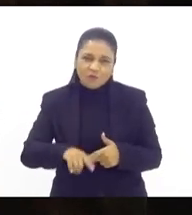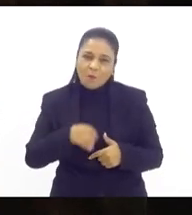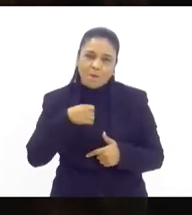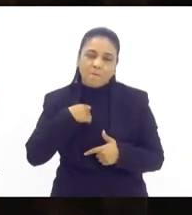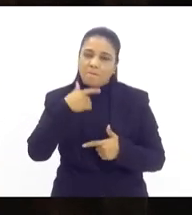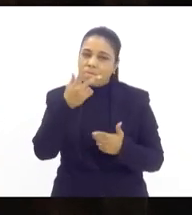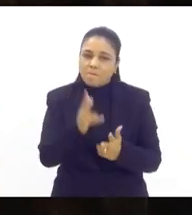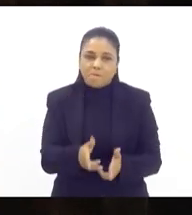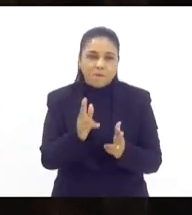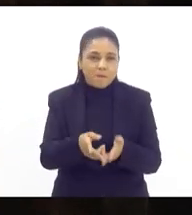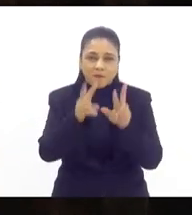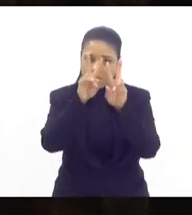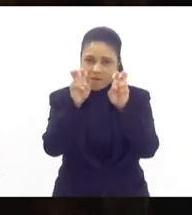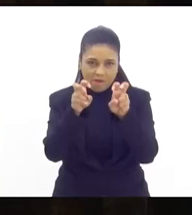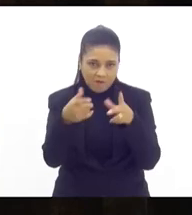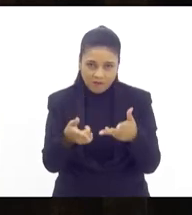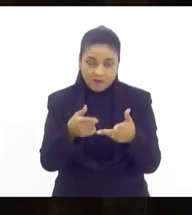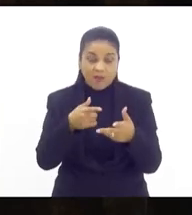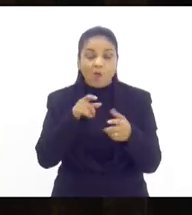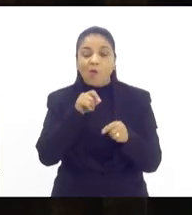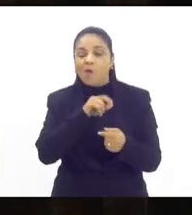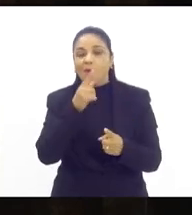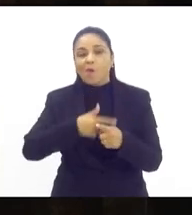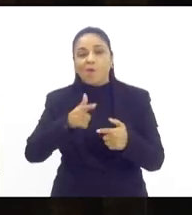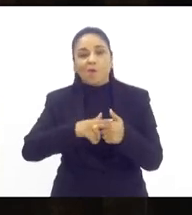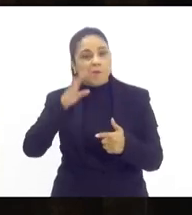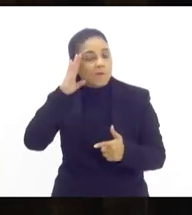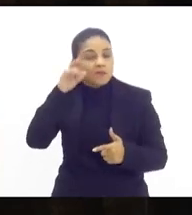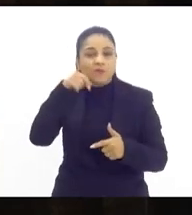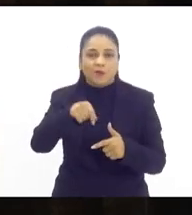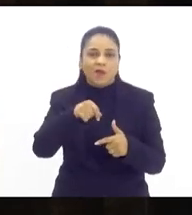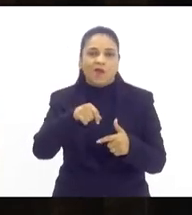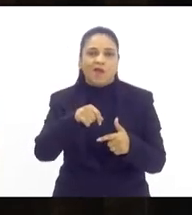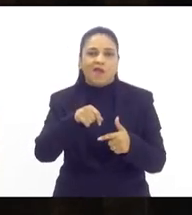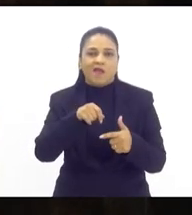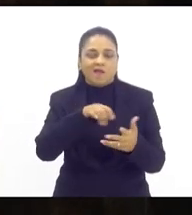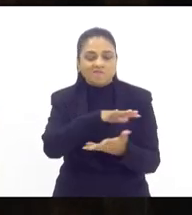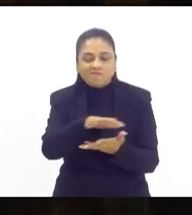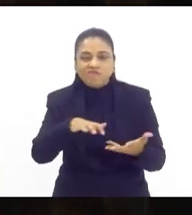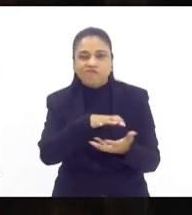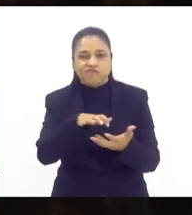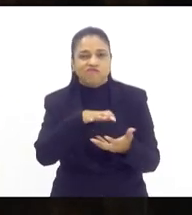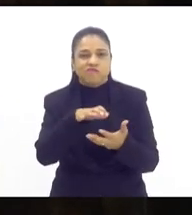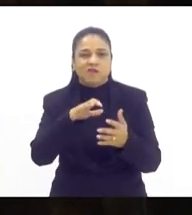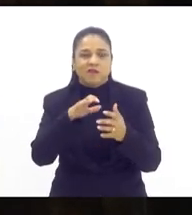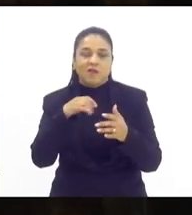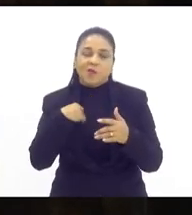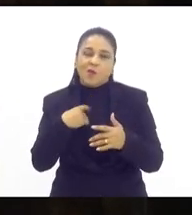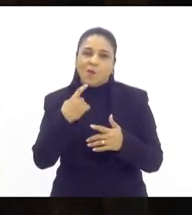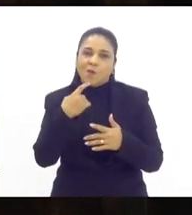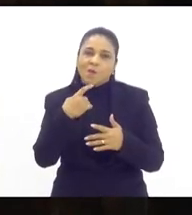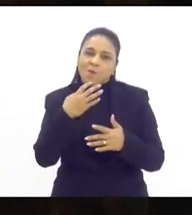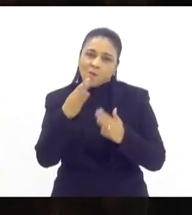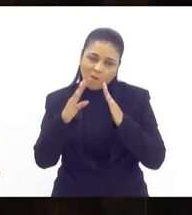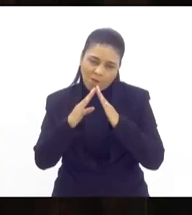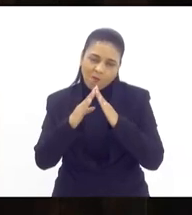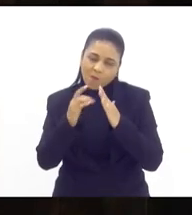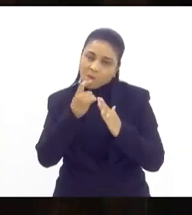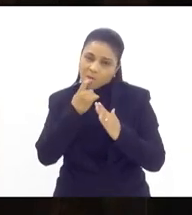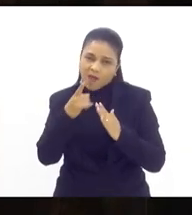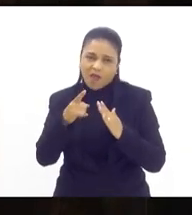moradores é a desordem Eu imagino eu moro até no Maracanã Mas não tão próximo né todo mundo